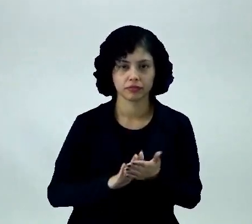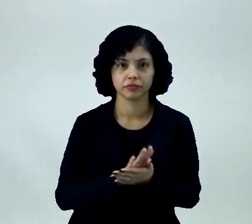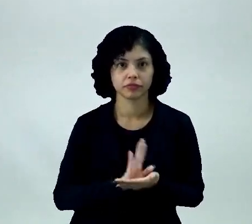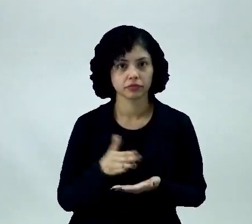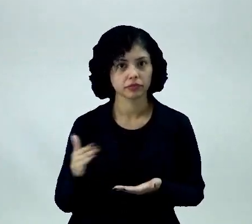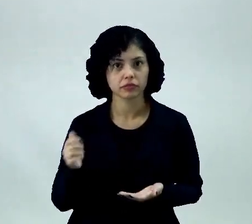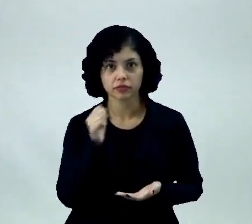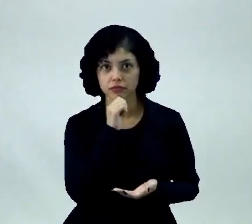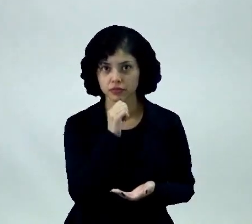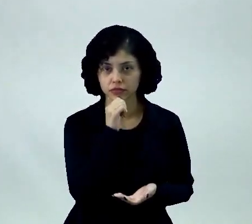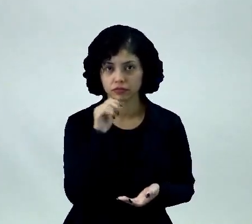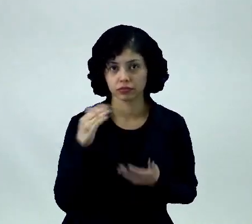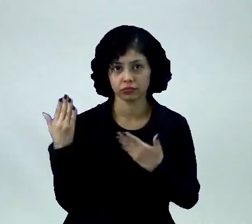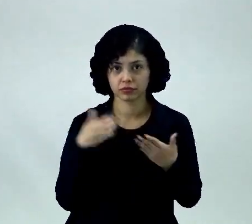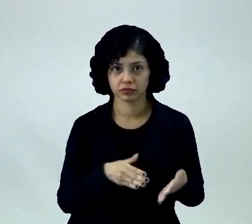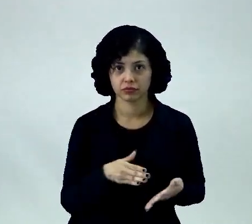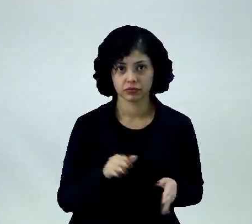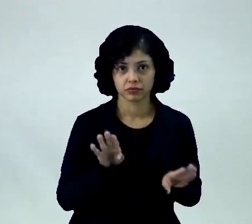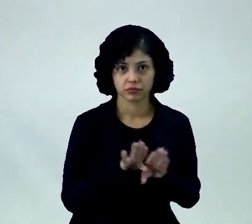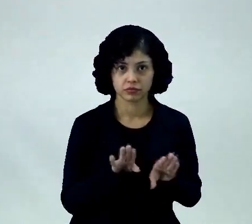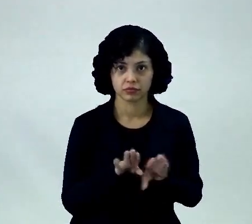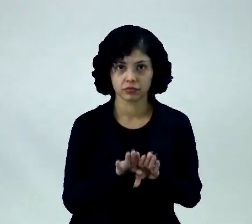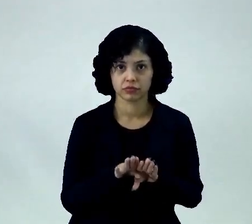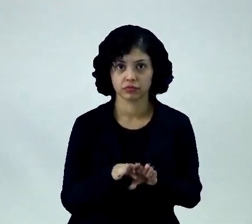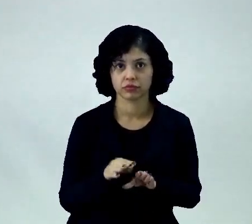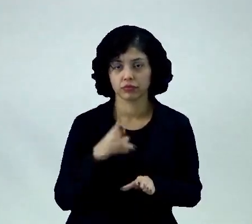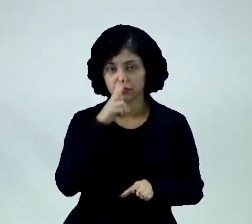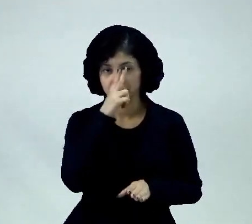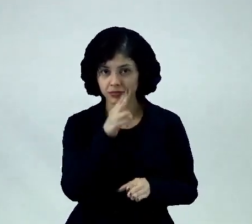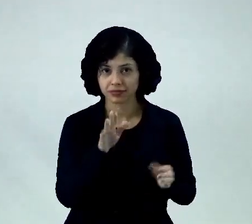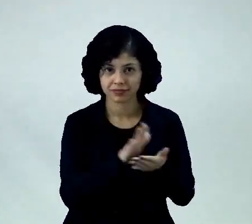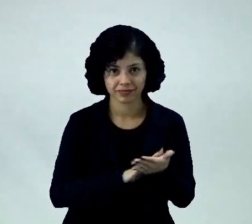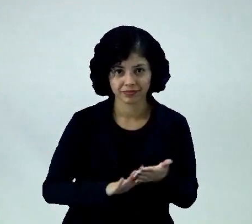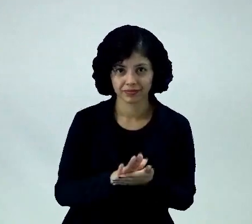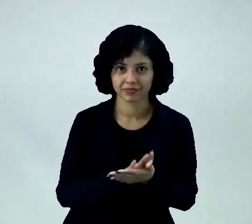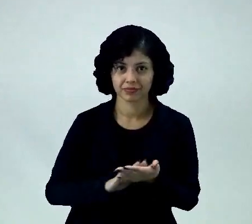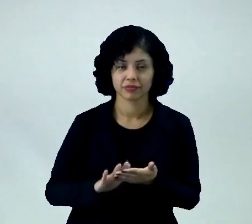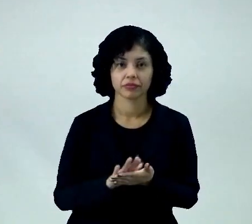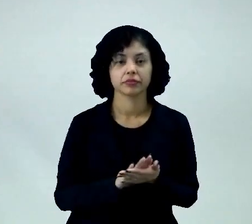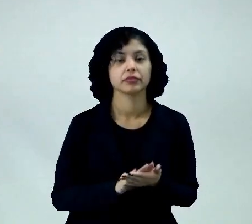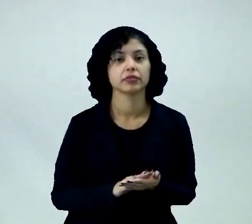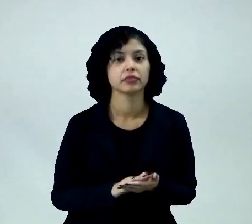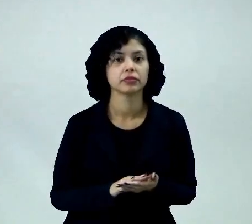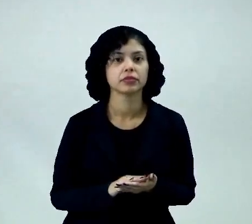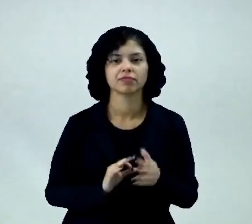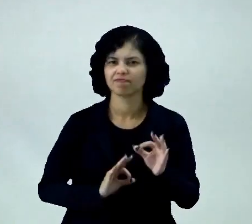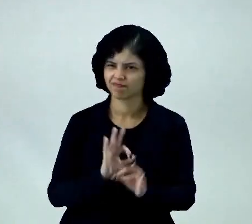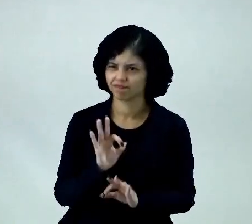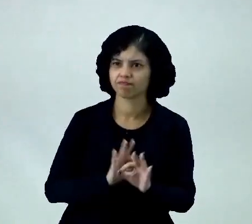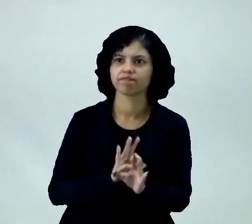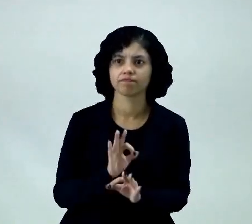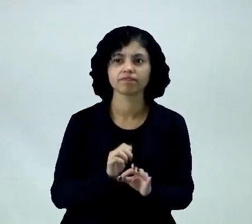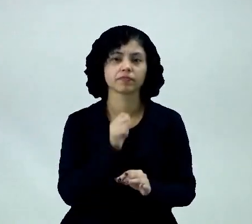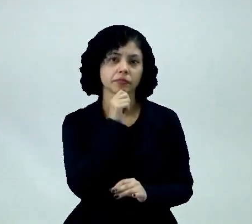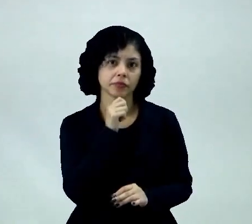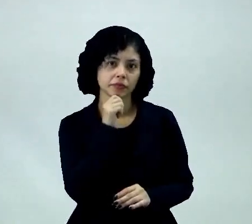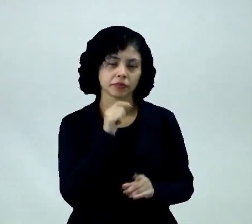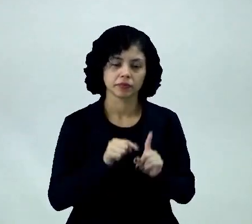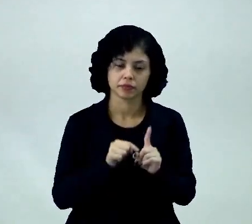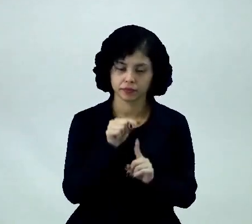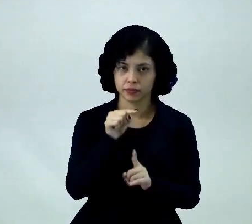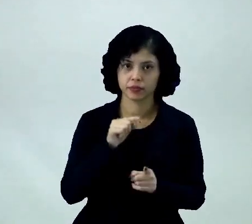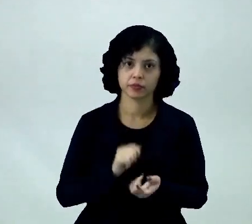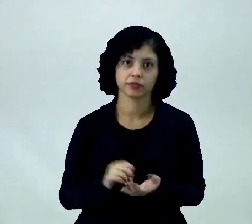aí, quando ele chega lá naquele inverno russo, né, ele sem aparatos, né, sem nenhum preparo, né, para aquela